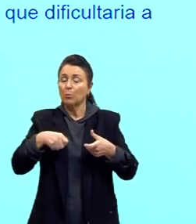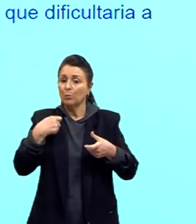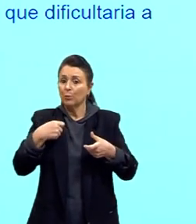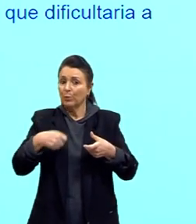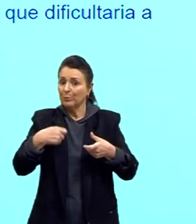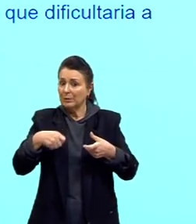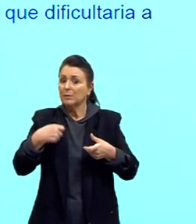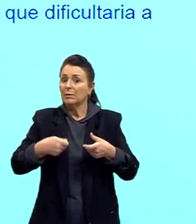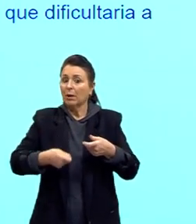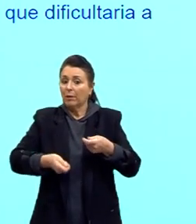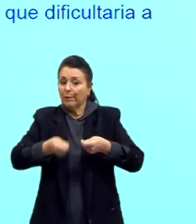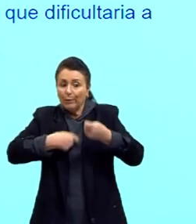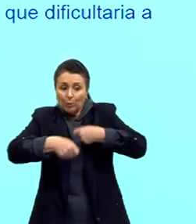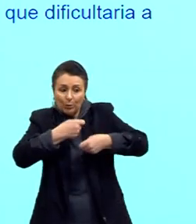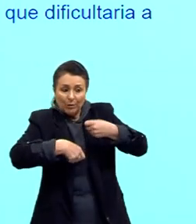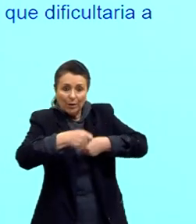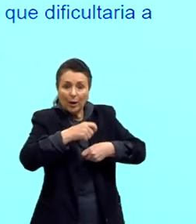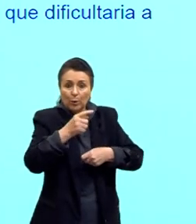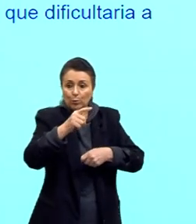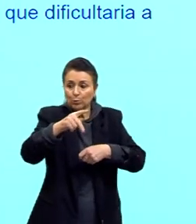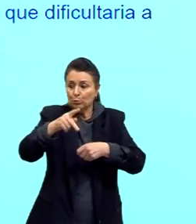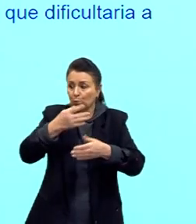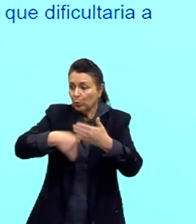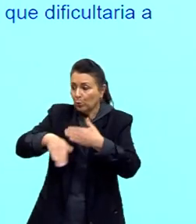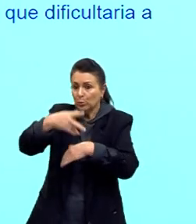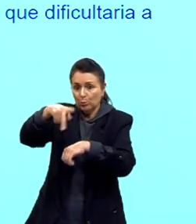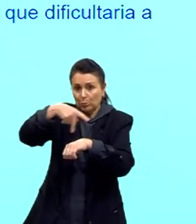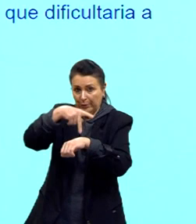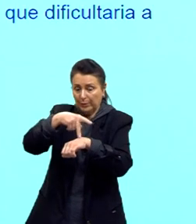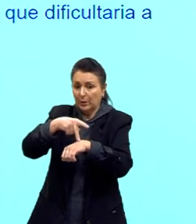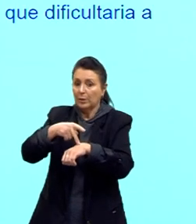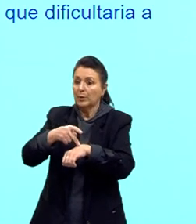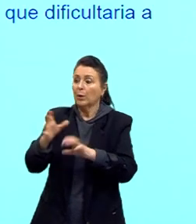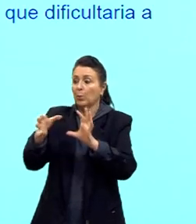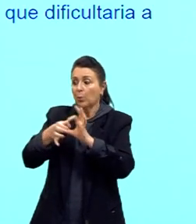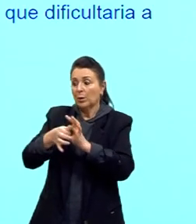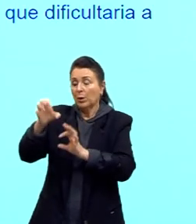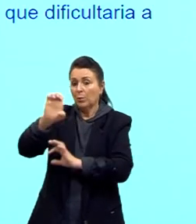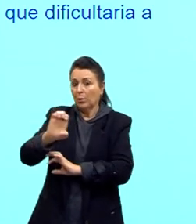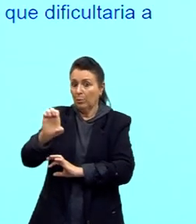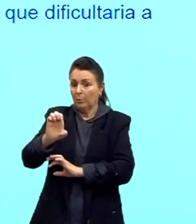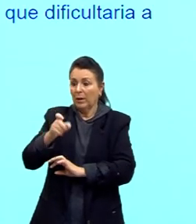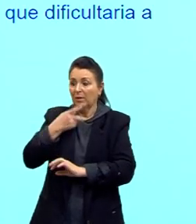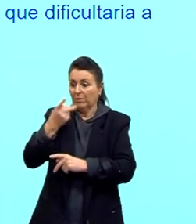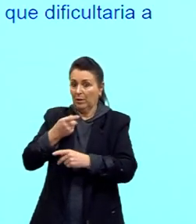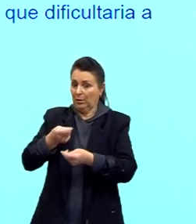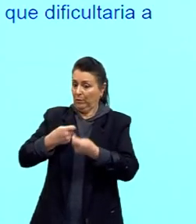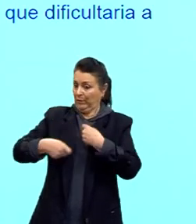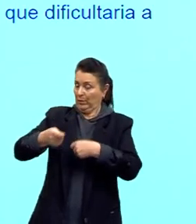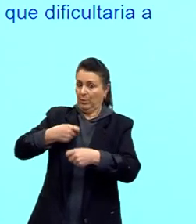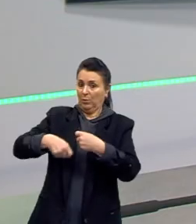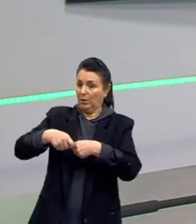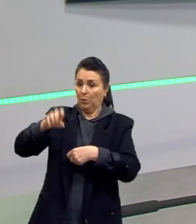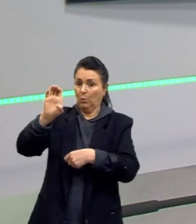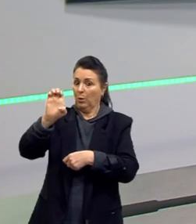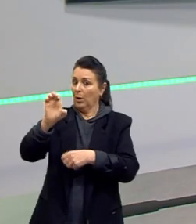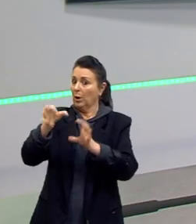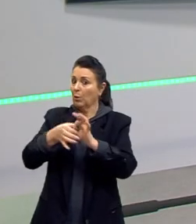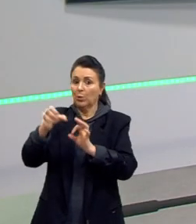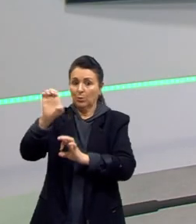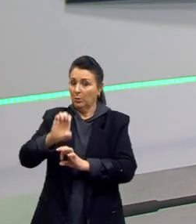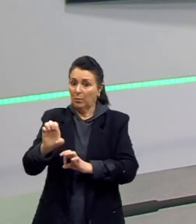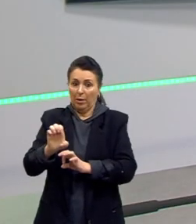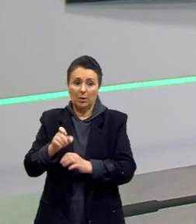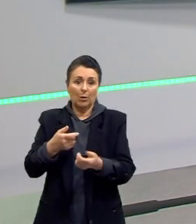todos os países do bloco né a a união europeia coloca isso olha não vai negociar com a Europa com a união europeia vai